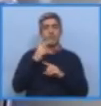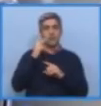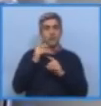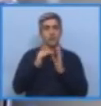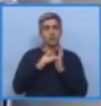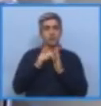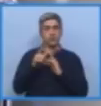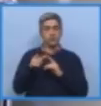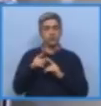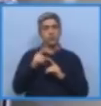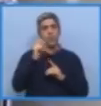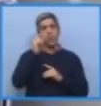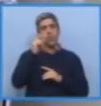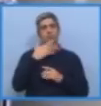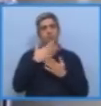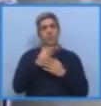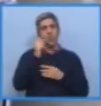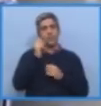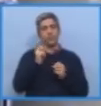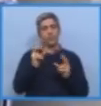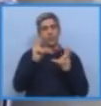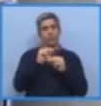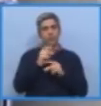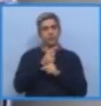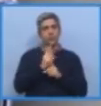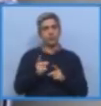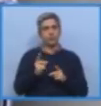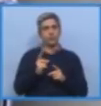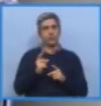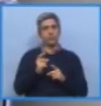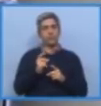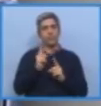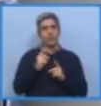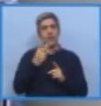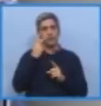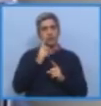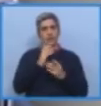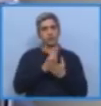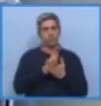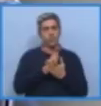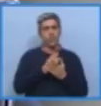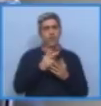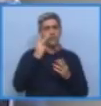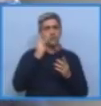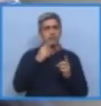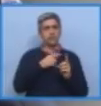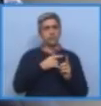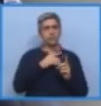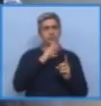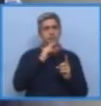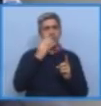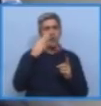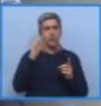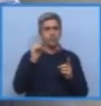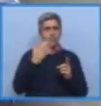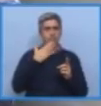o homem torna-se um homem novo, porque passa a viver não apenas daquela vida que a mãe